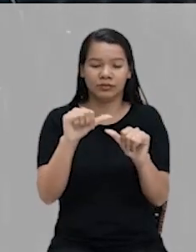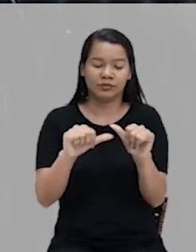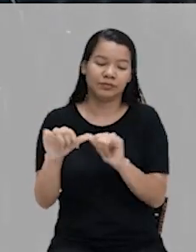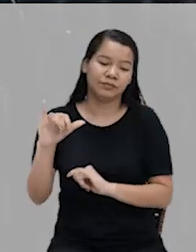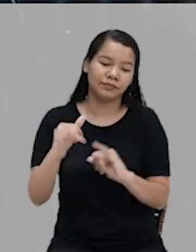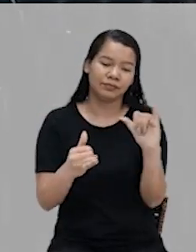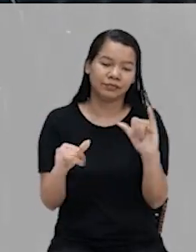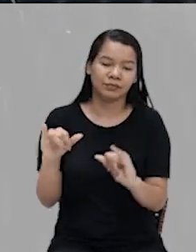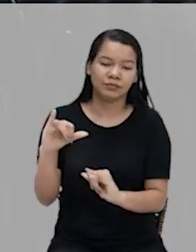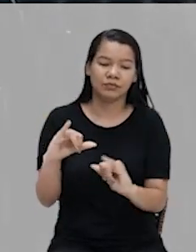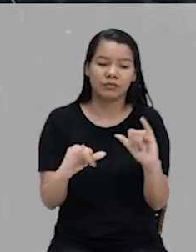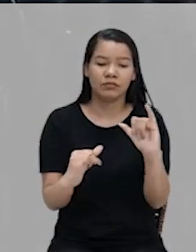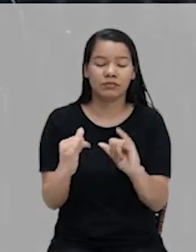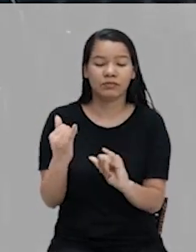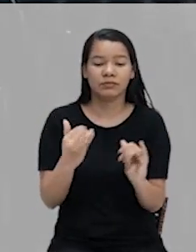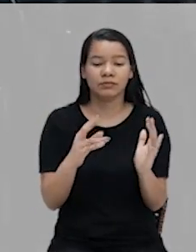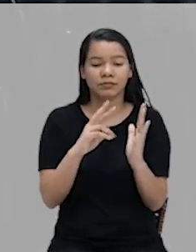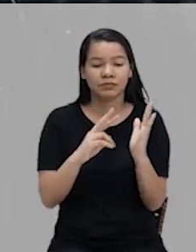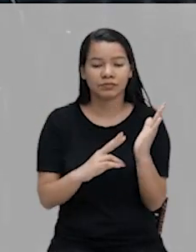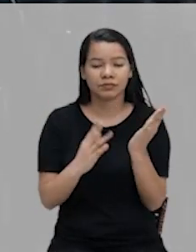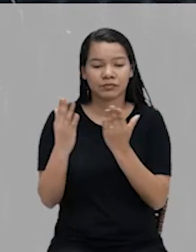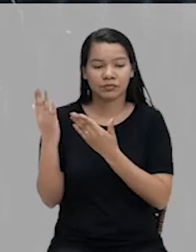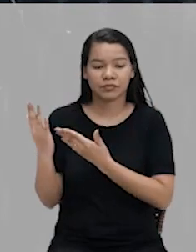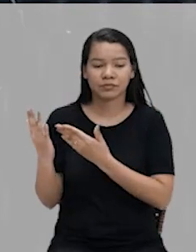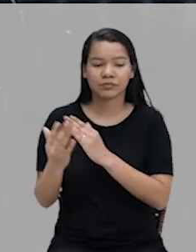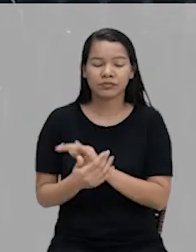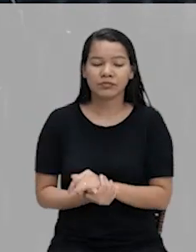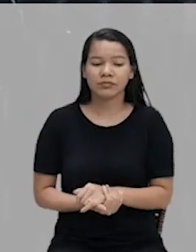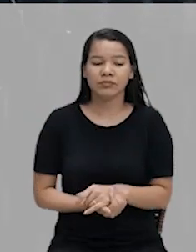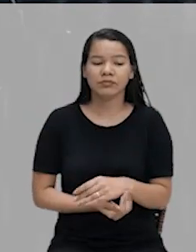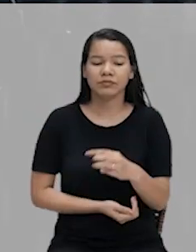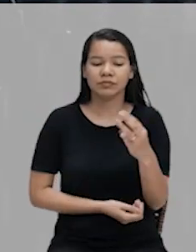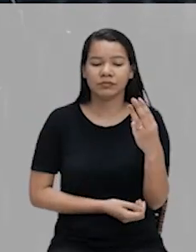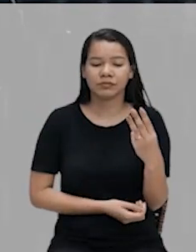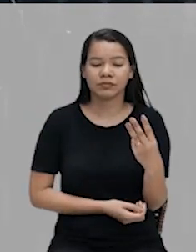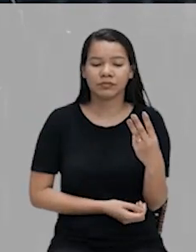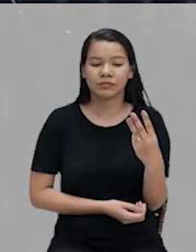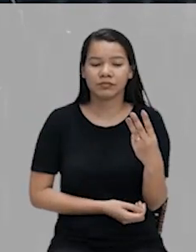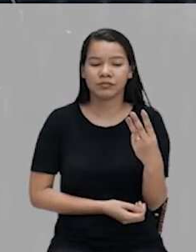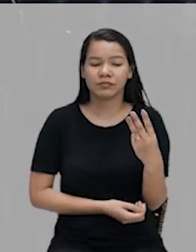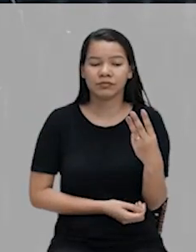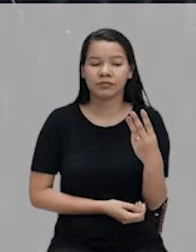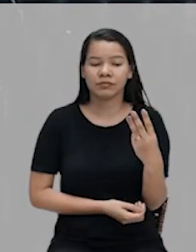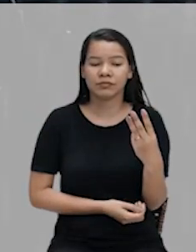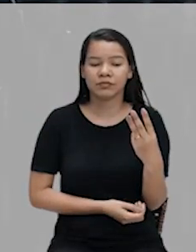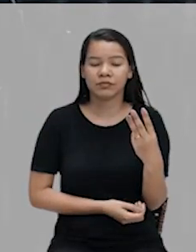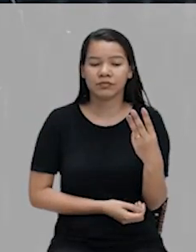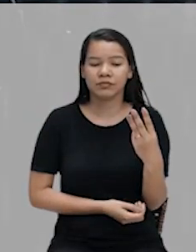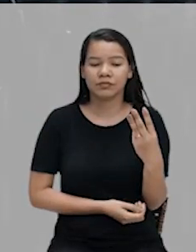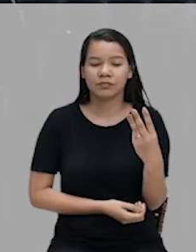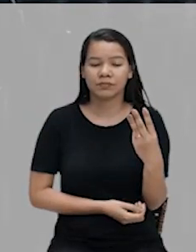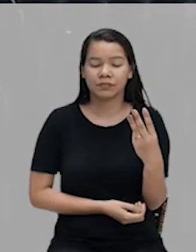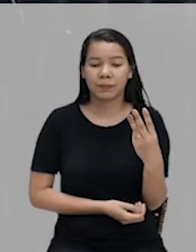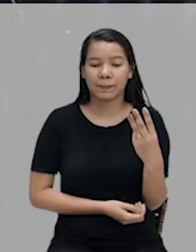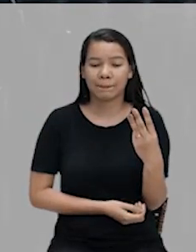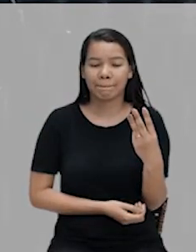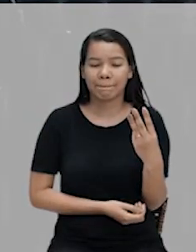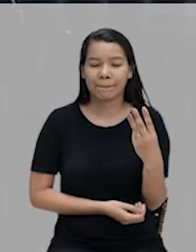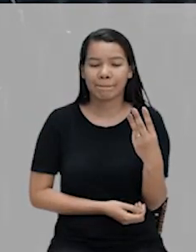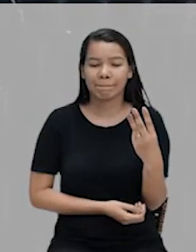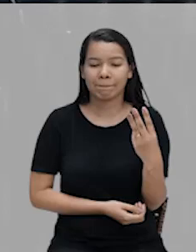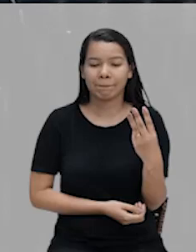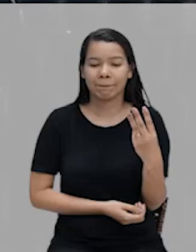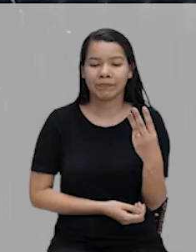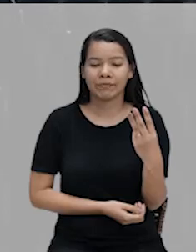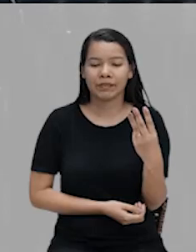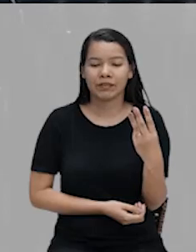vela confundia-se com um brilho nos seus olhos. Terceiro, desolado, observava o gelo